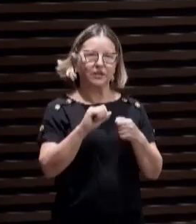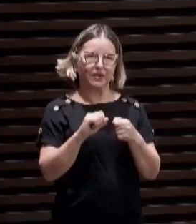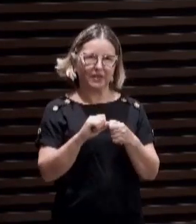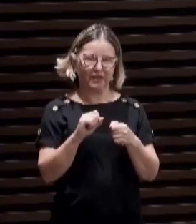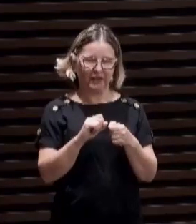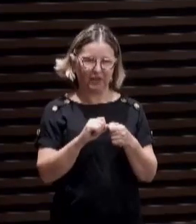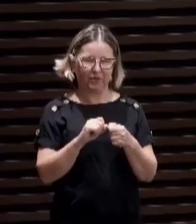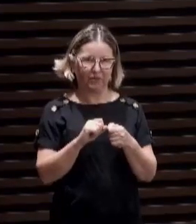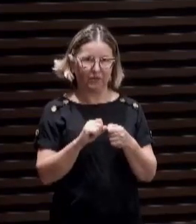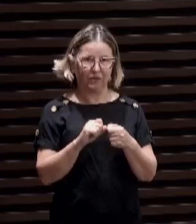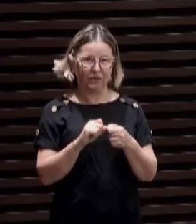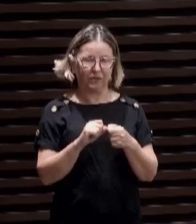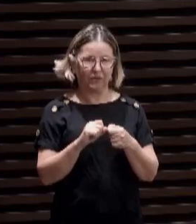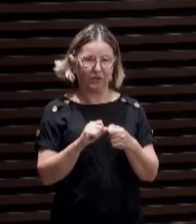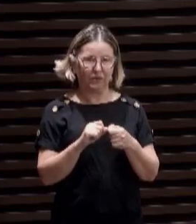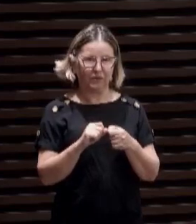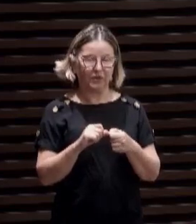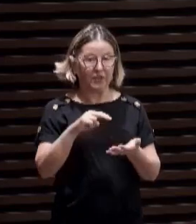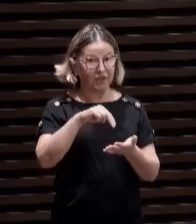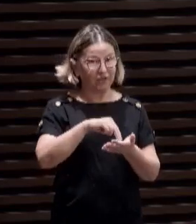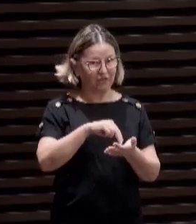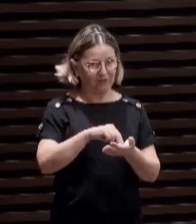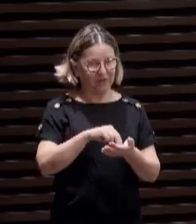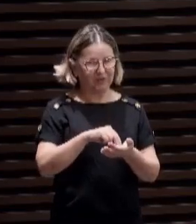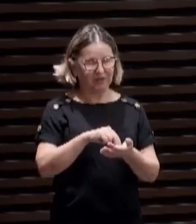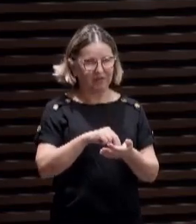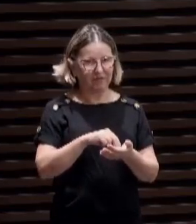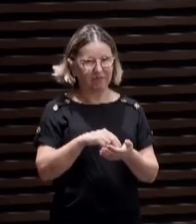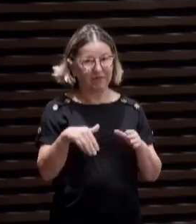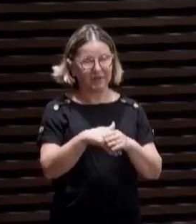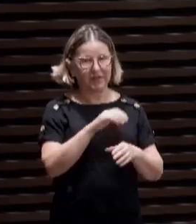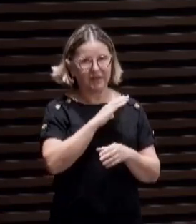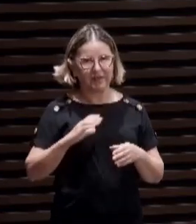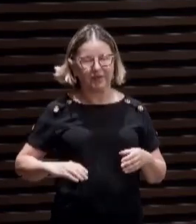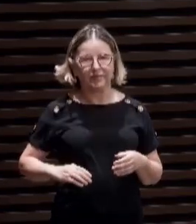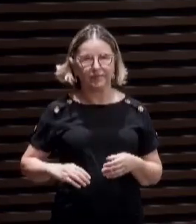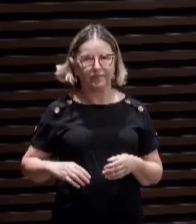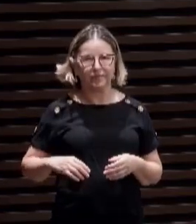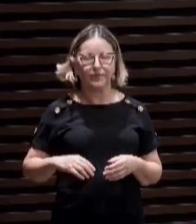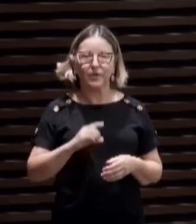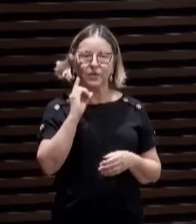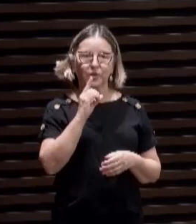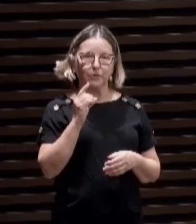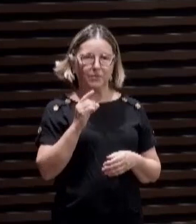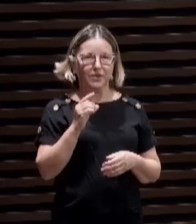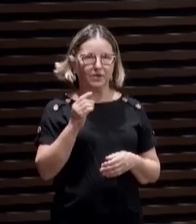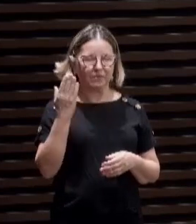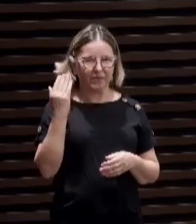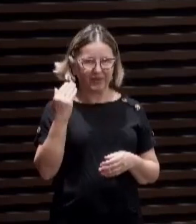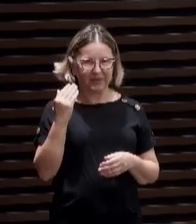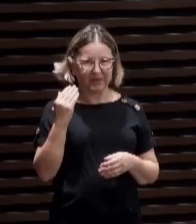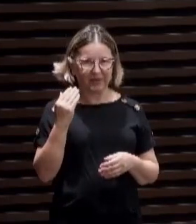O que nós temos trazido para as nossas vidas? Domingo passado fizemos um jogral com as crianças aqui, falando